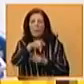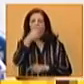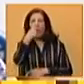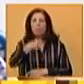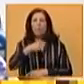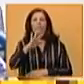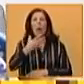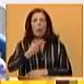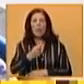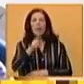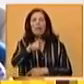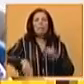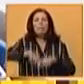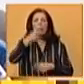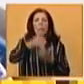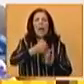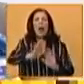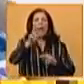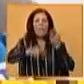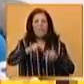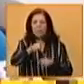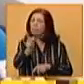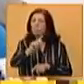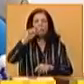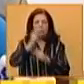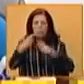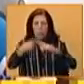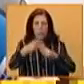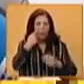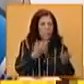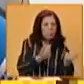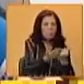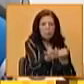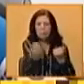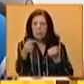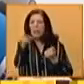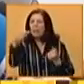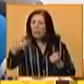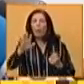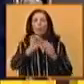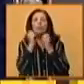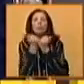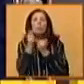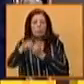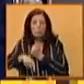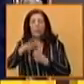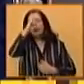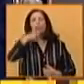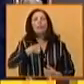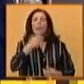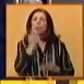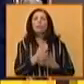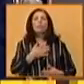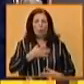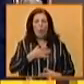evasão fiscal e também de permitir o cruzamento dos dados que a administração fiscal dispõe com a segurança social. O Estado, pura e